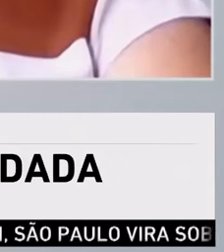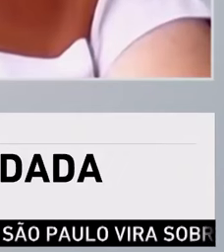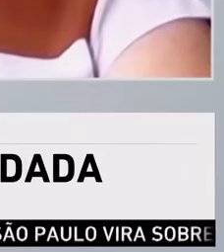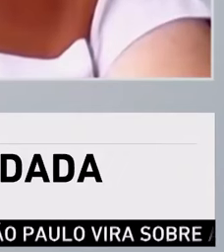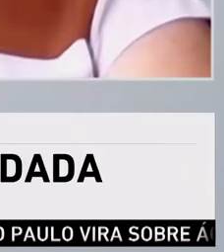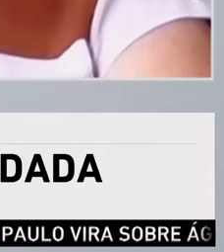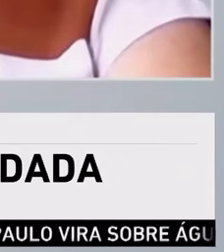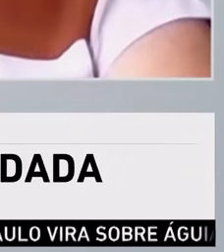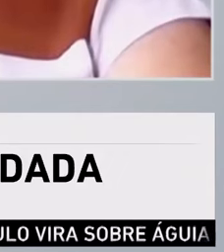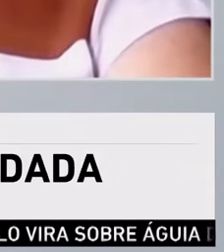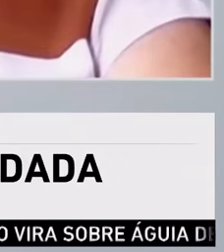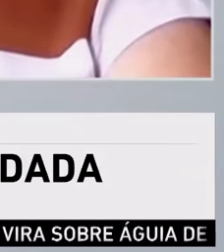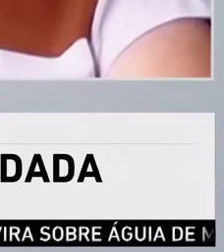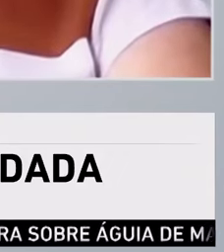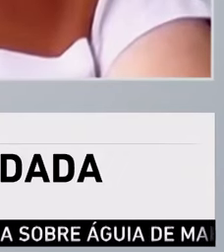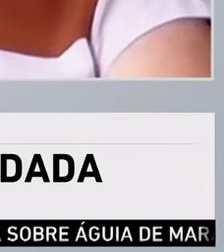A gente está